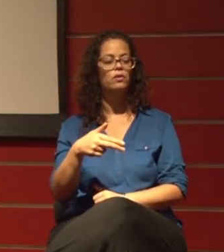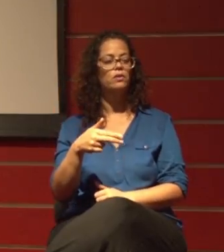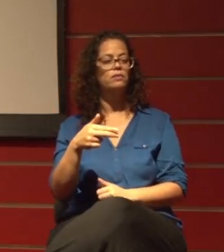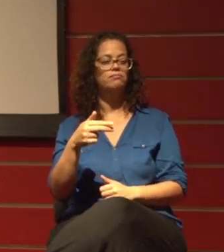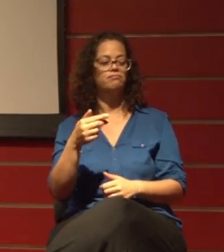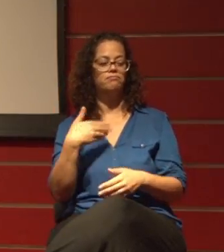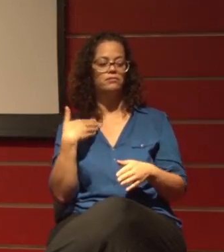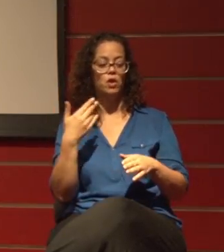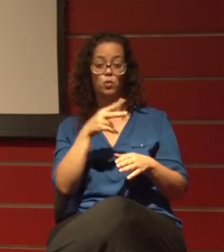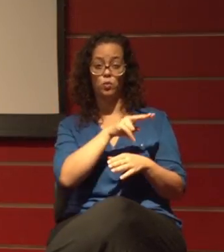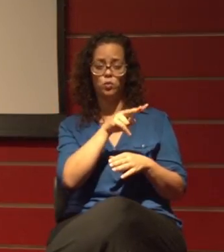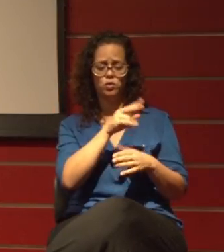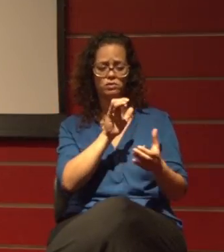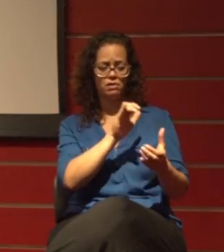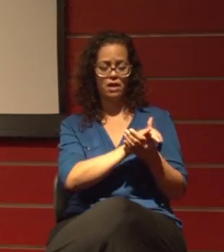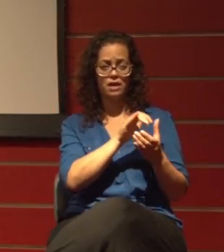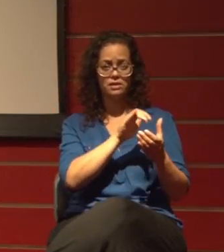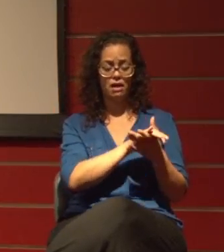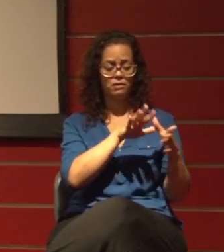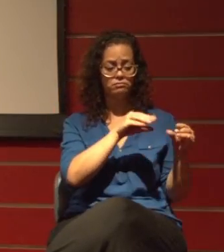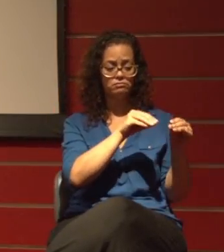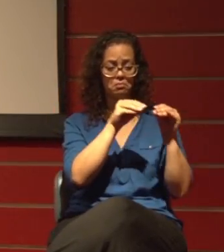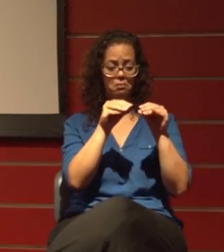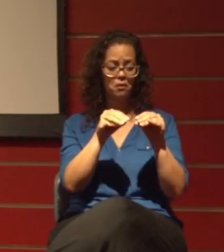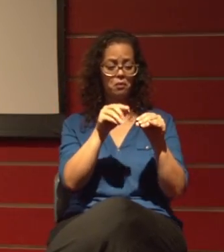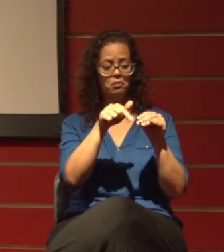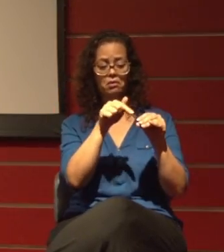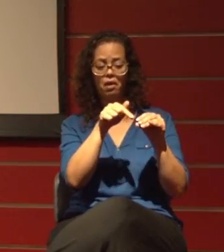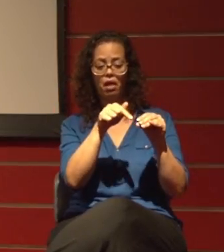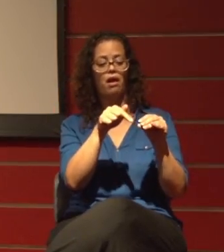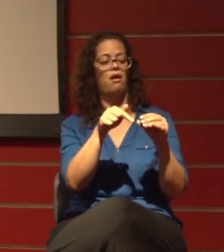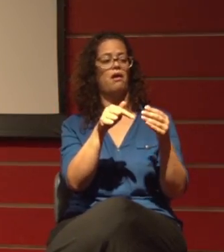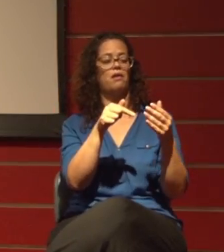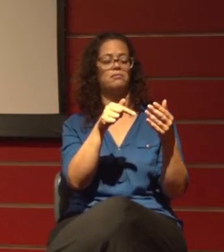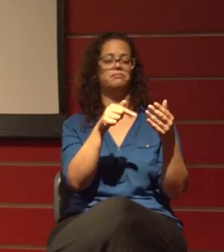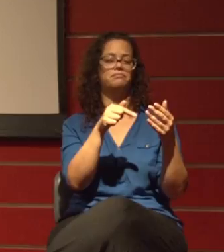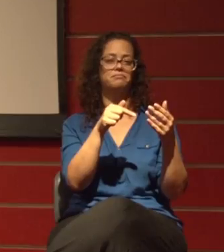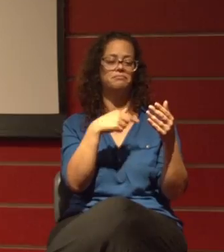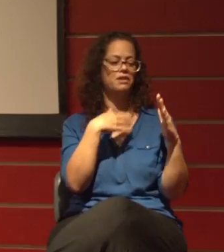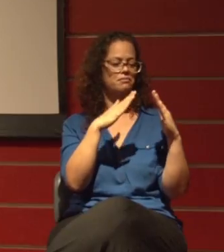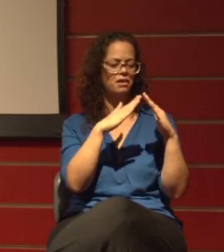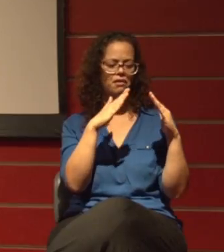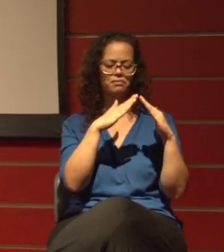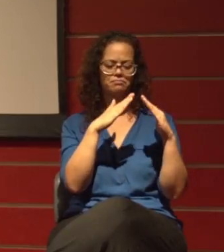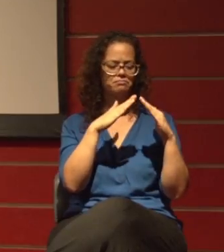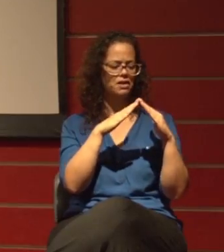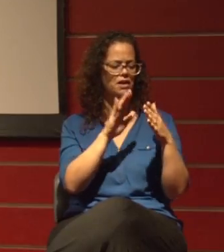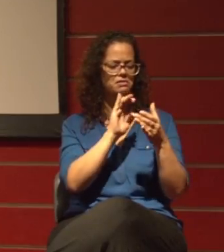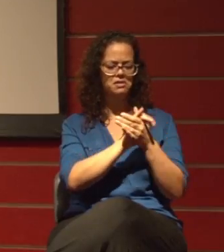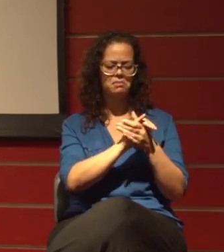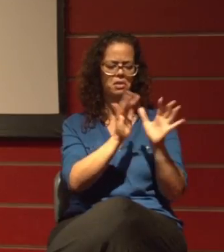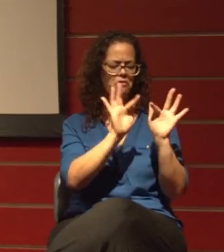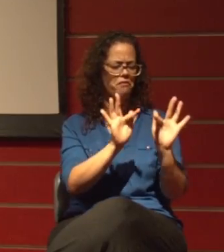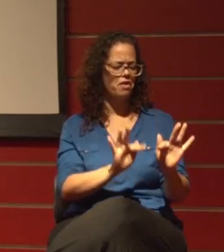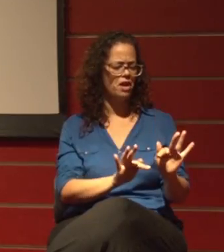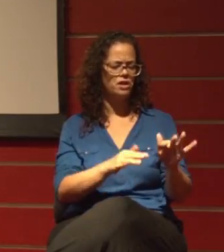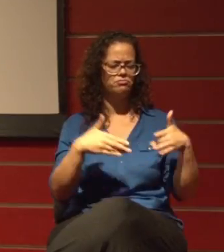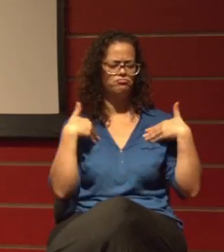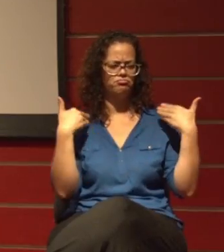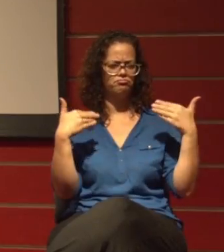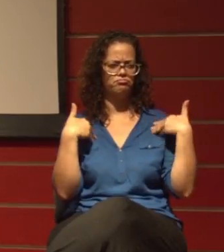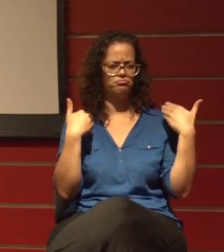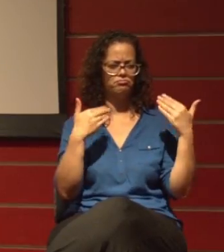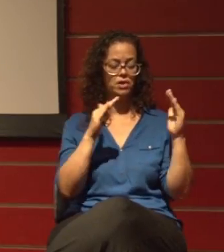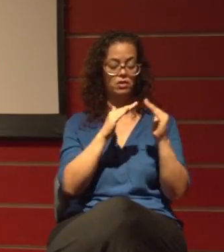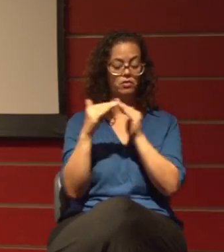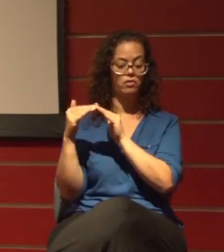vizinhança para PR pra lev lá pra casa dos sonhos deles num casamento feliz uma relação feliz super animados encontram